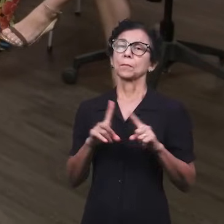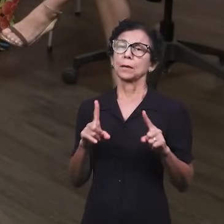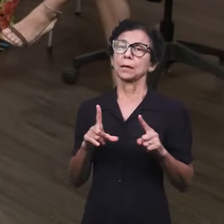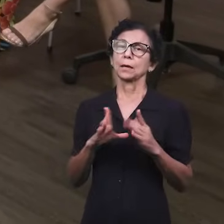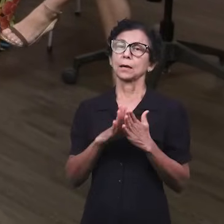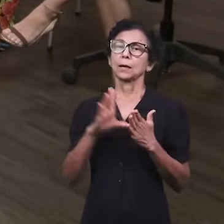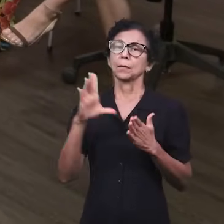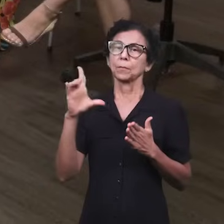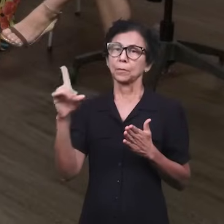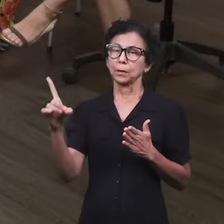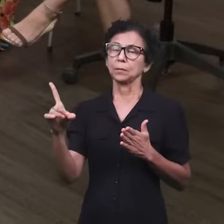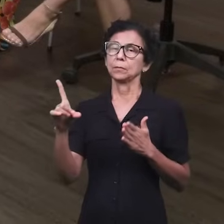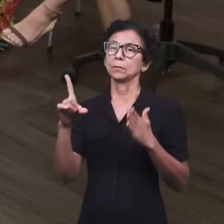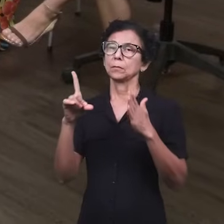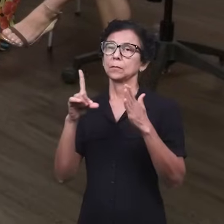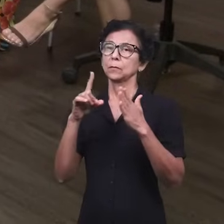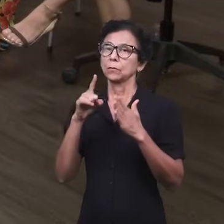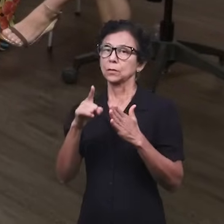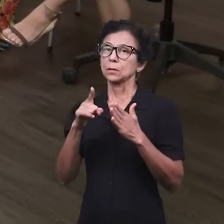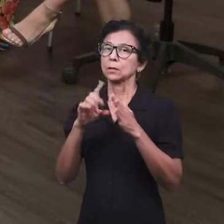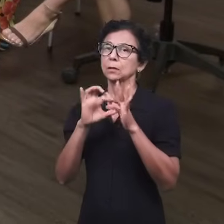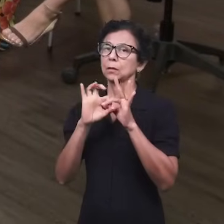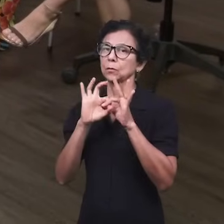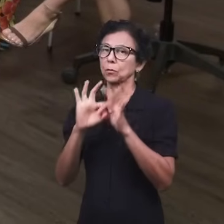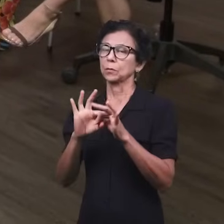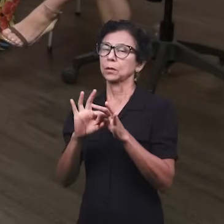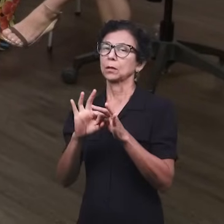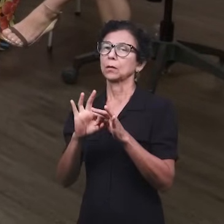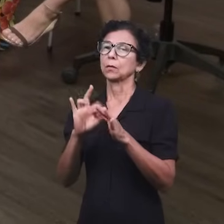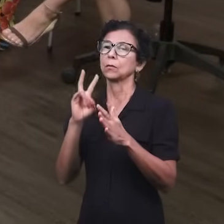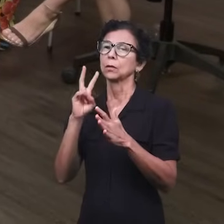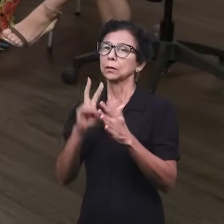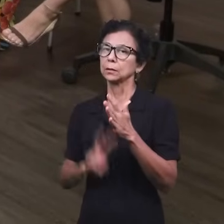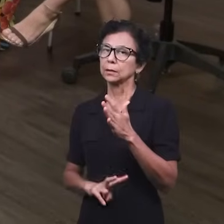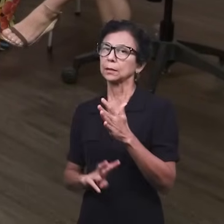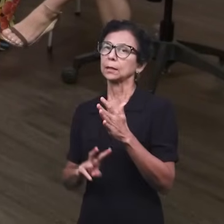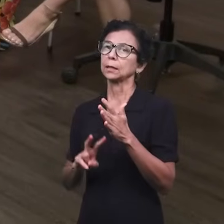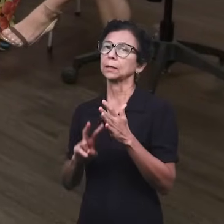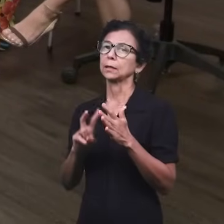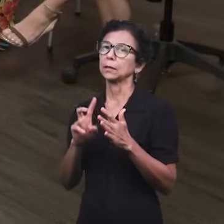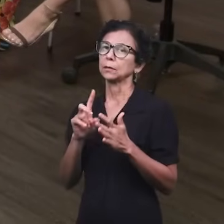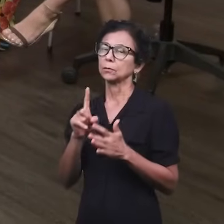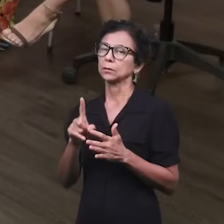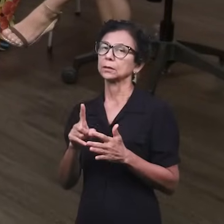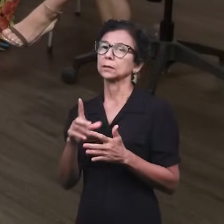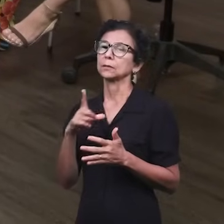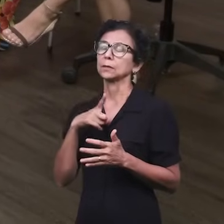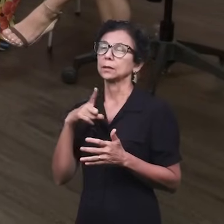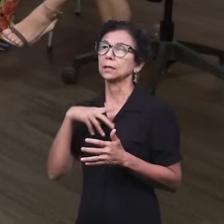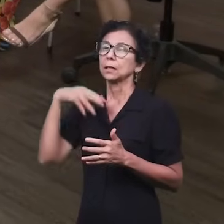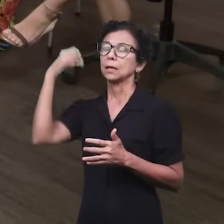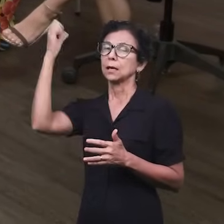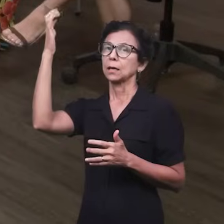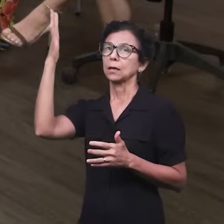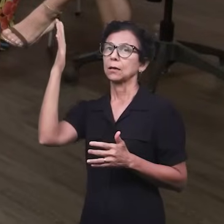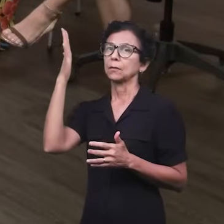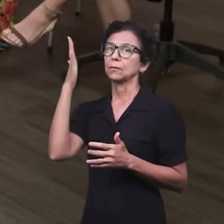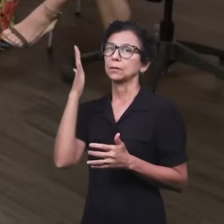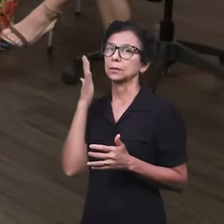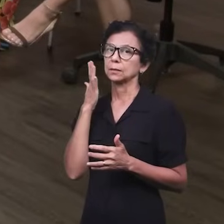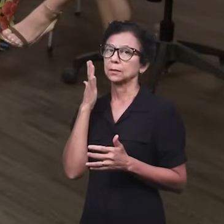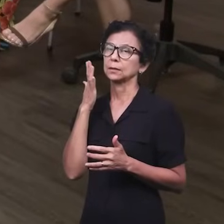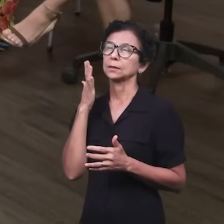Esse Deus de outra dimensão esse Deus que transcende E aí você não tem interpretação você tem